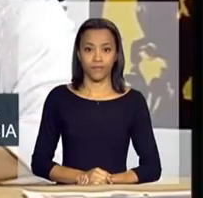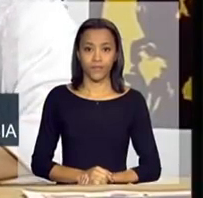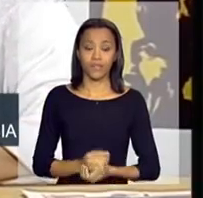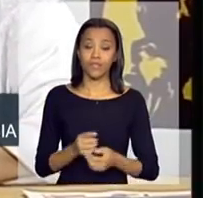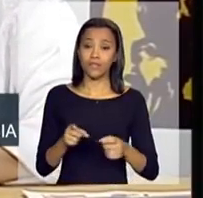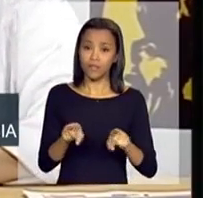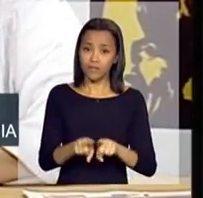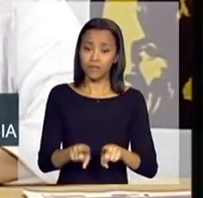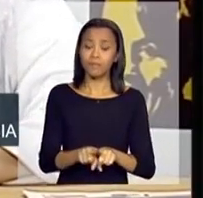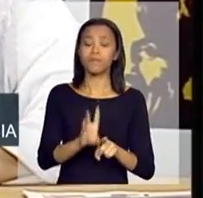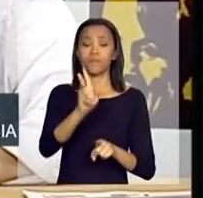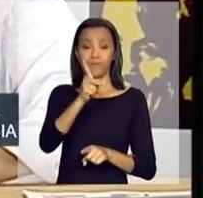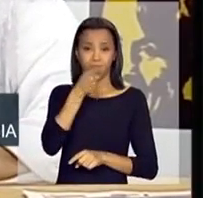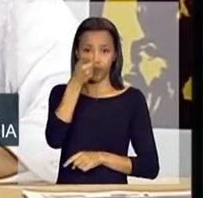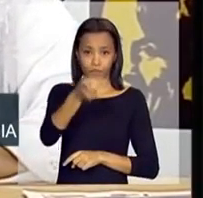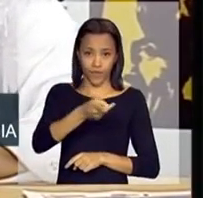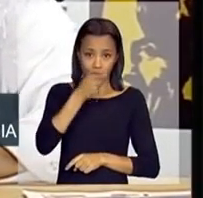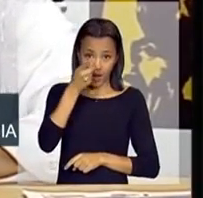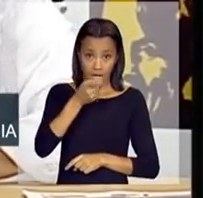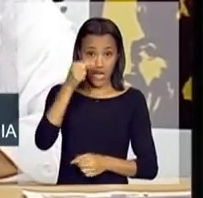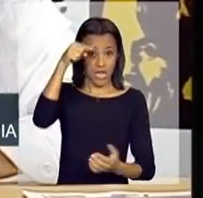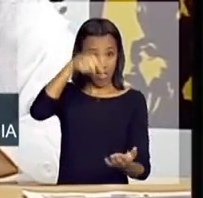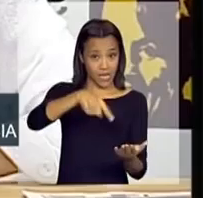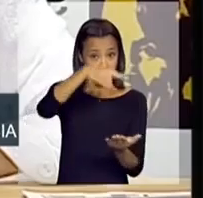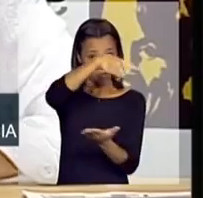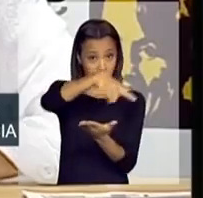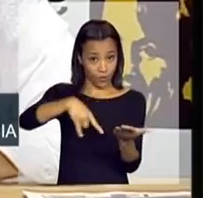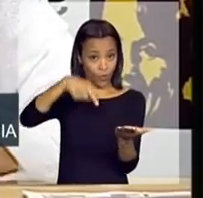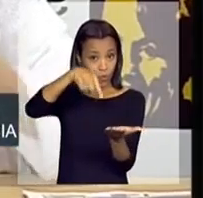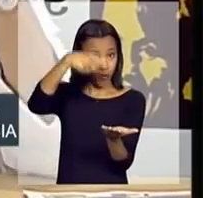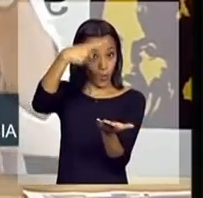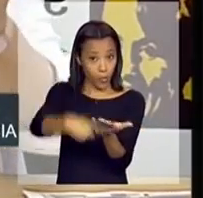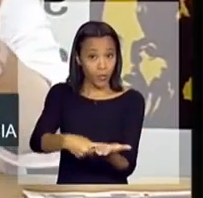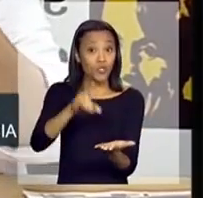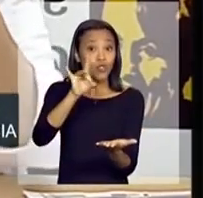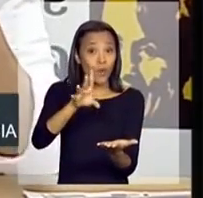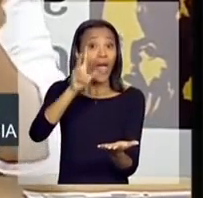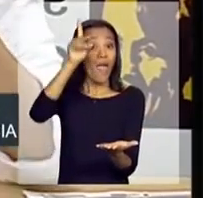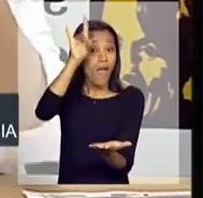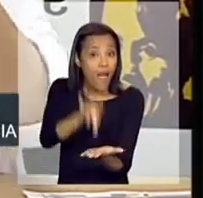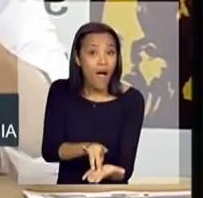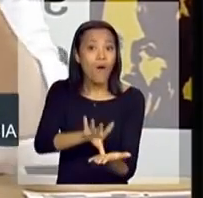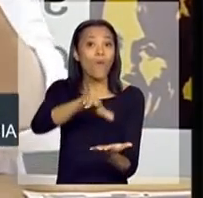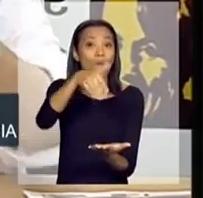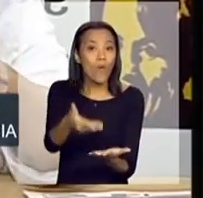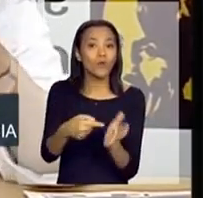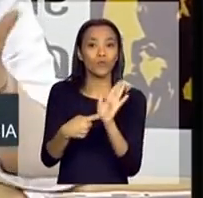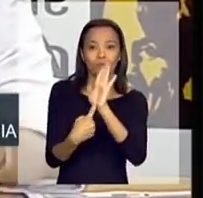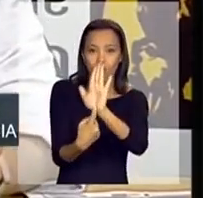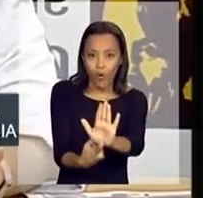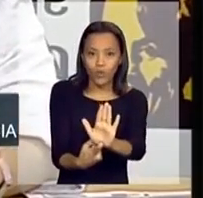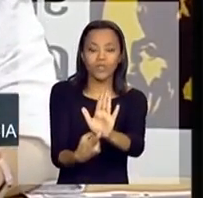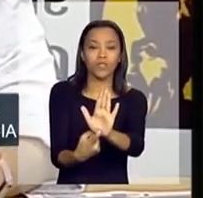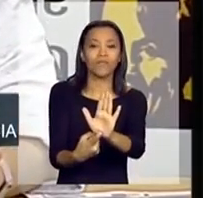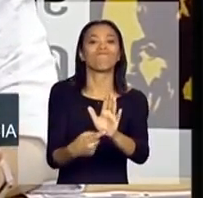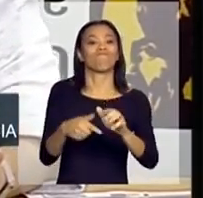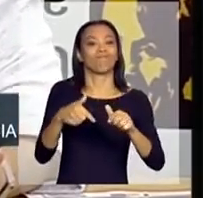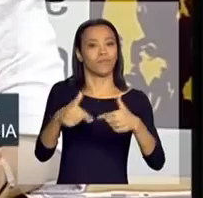e dizer que o acordo só tem sentido quando ele aponta possibilidades reais e concretas de